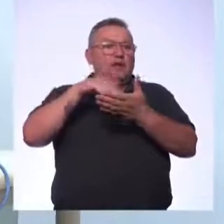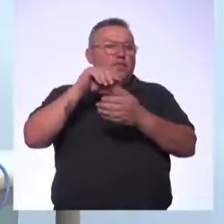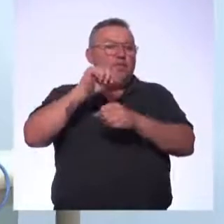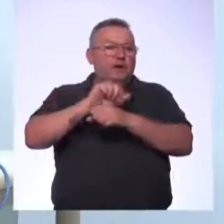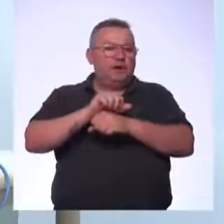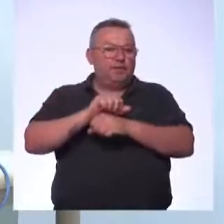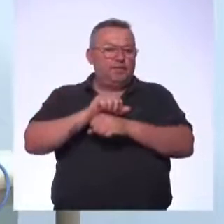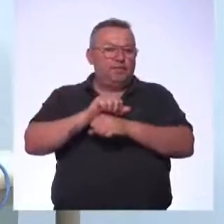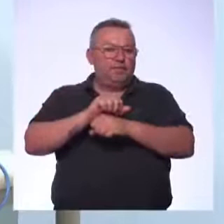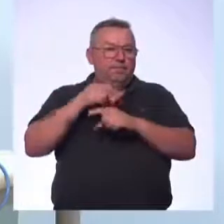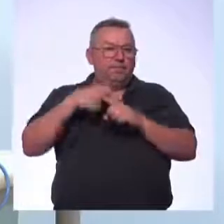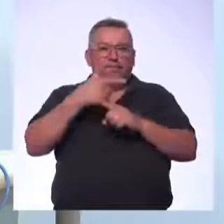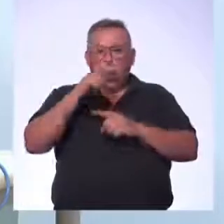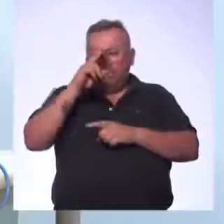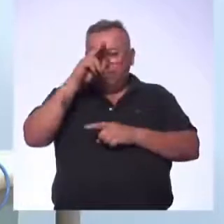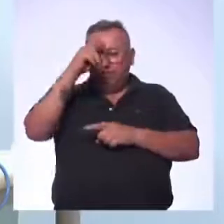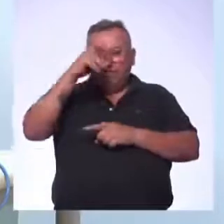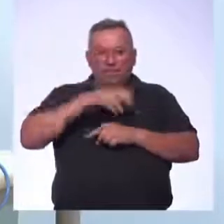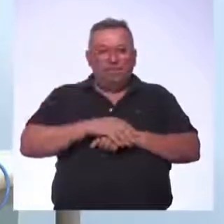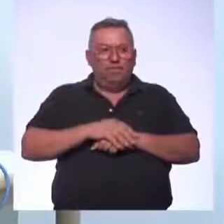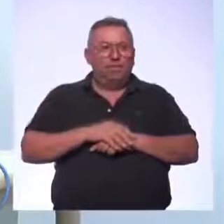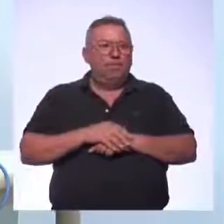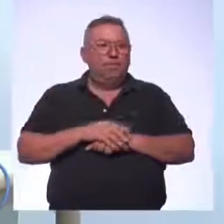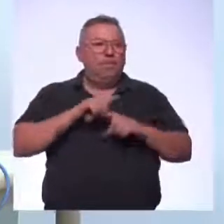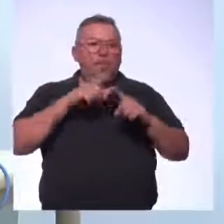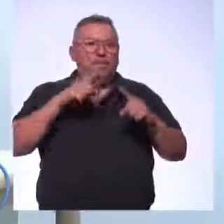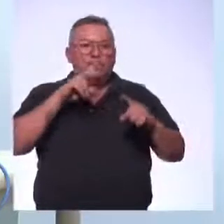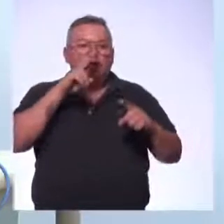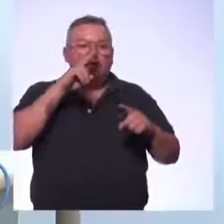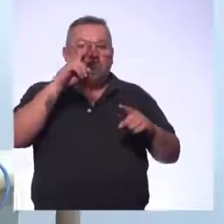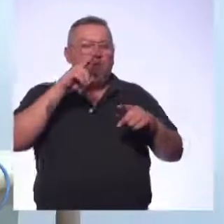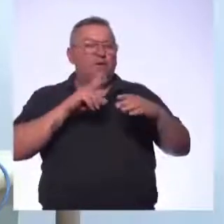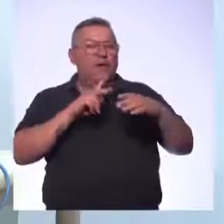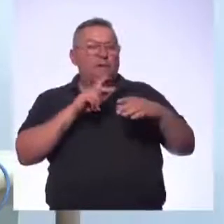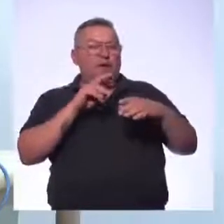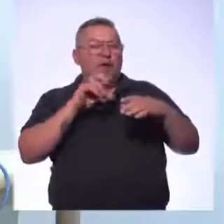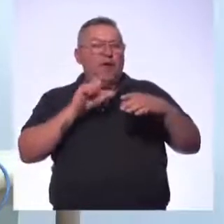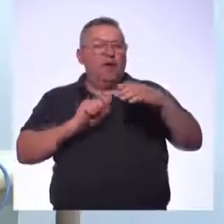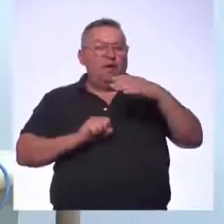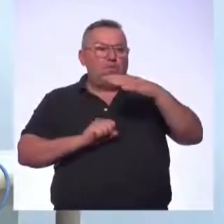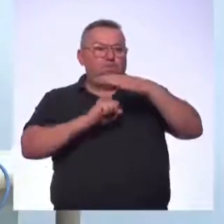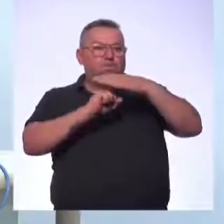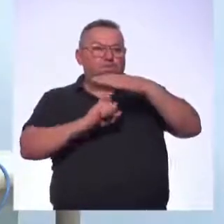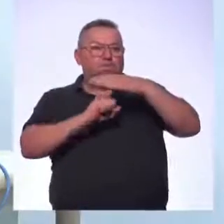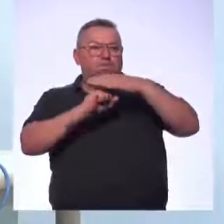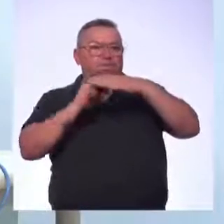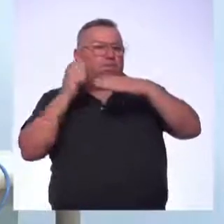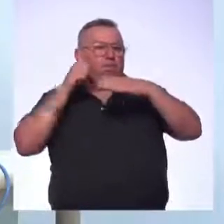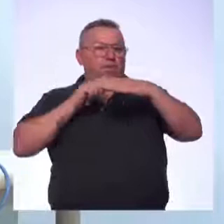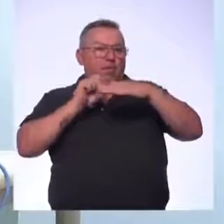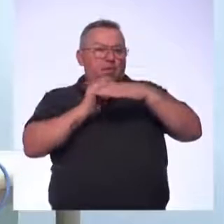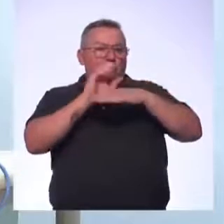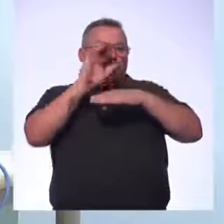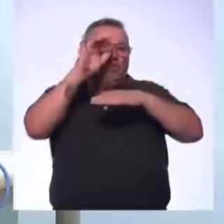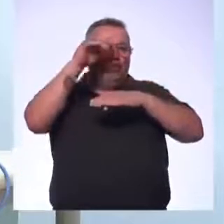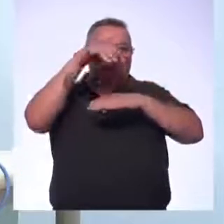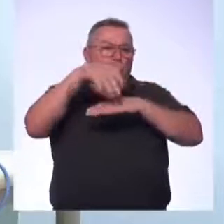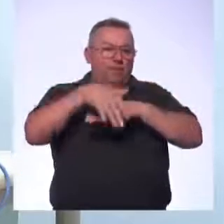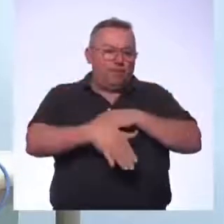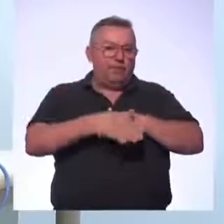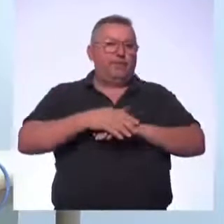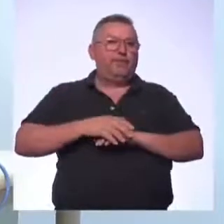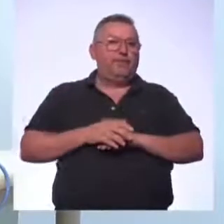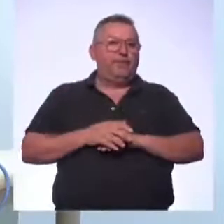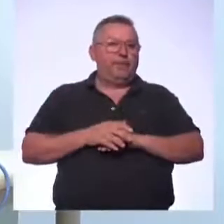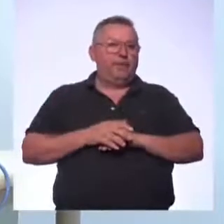parar, porque ela não tem força, ela tem lava, mas a pressão que é exercida na câmara, ela é muito menor do que as outras que